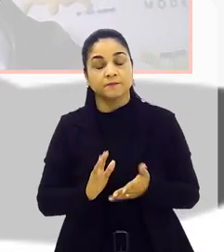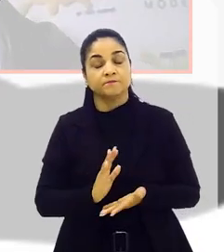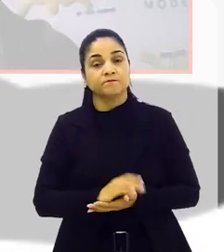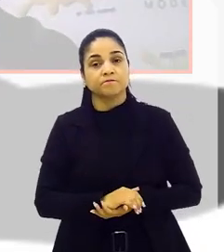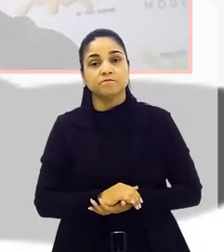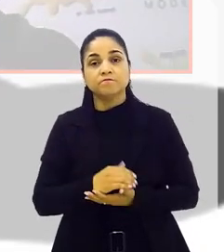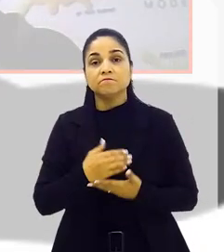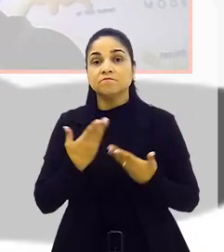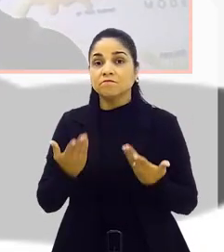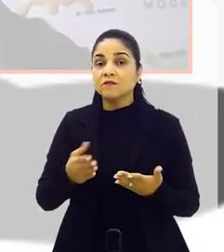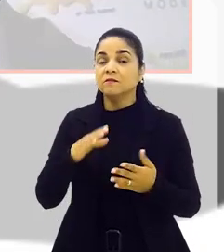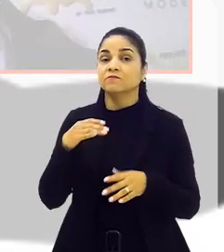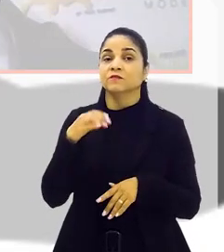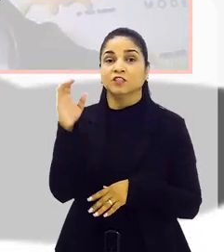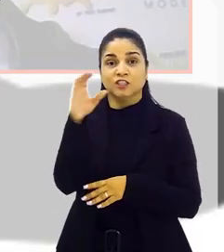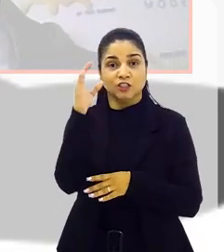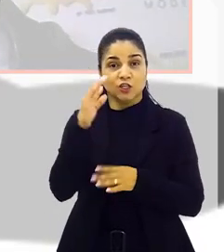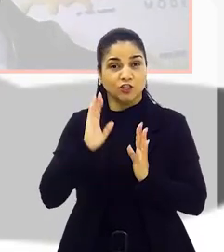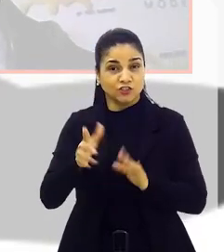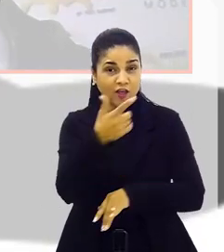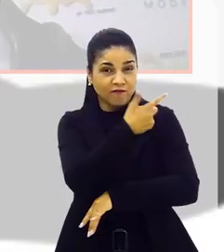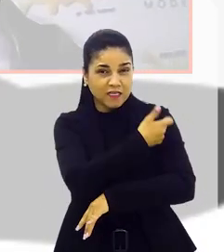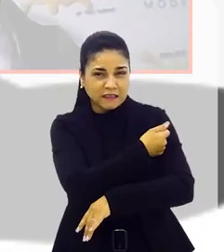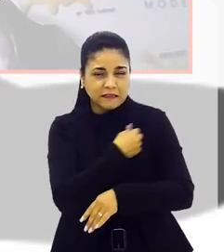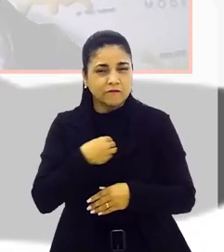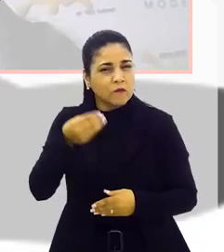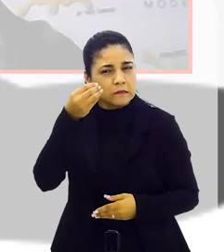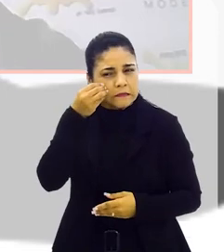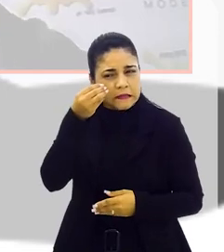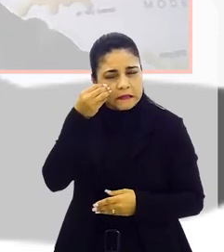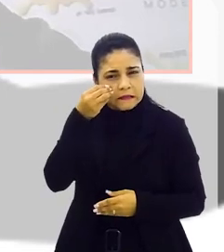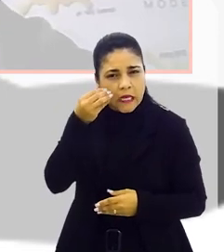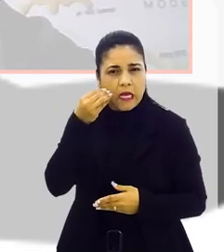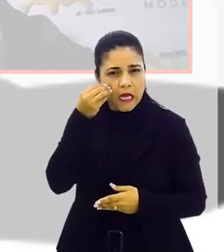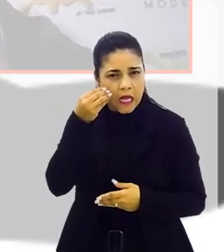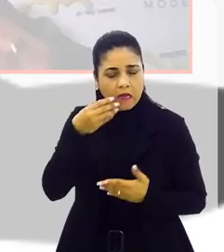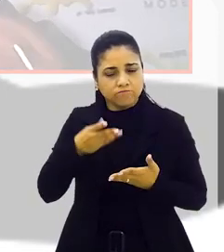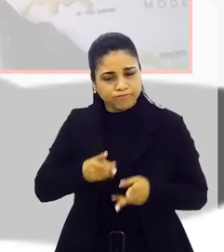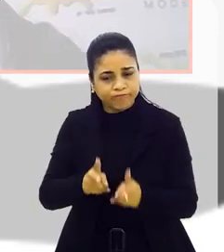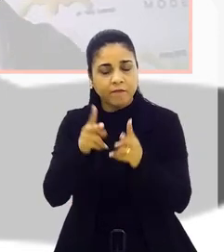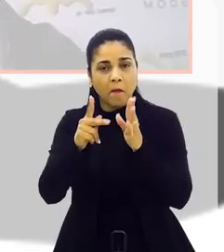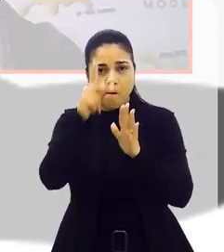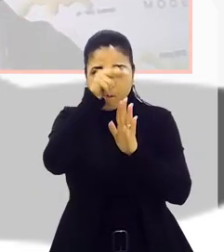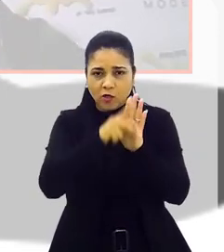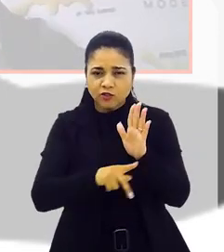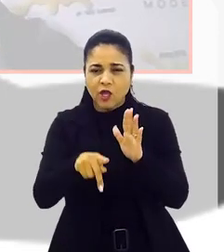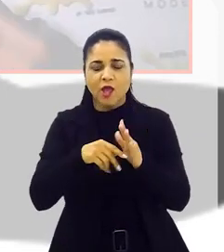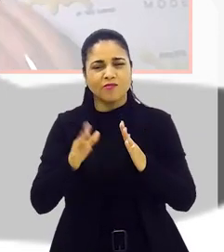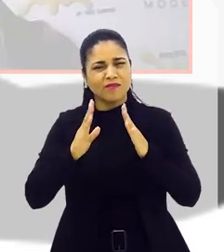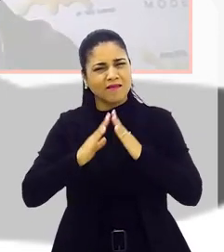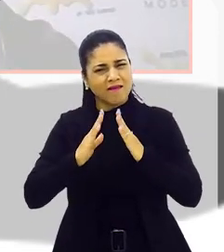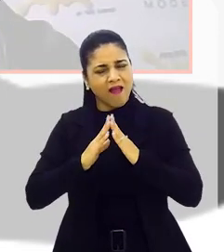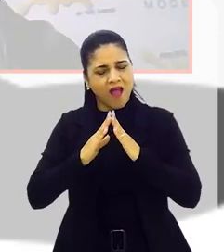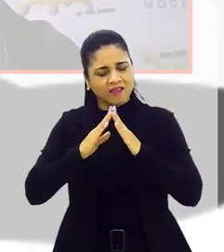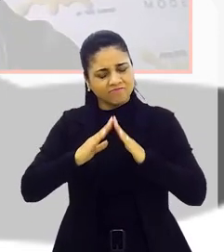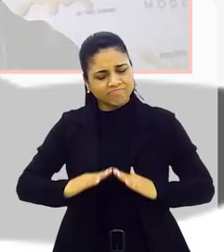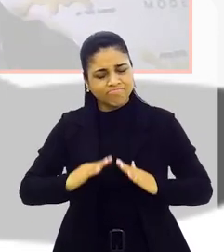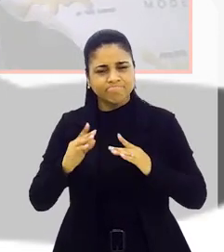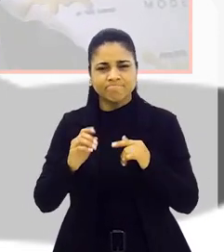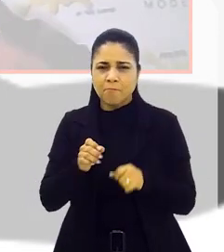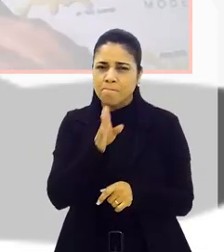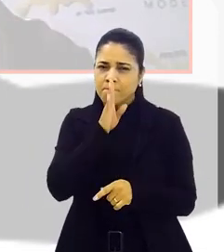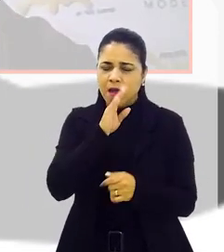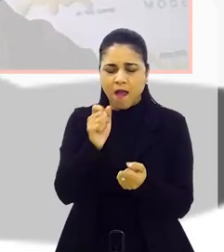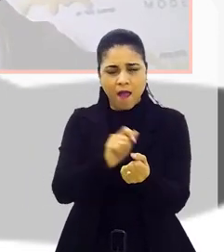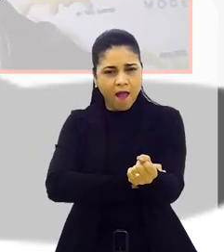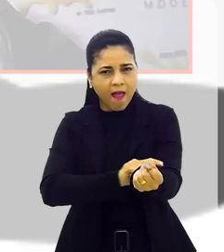que aqui começou a vacina. Os meninos já estão começando a ser vacinados. Vamos tentar de alguma forma a continuar esse projeto. Eles estão muito parados dentro de casa,